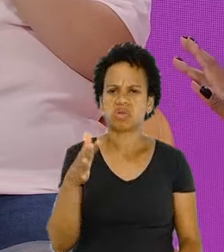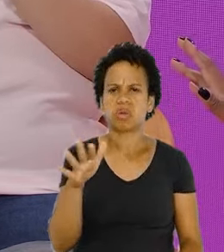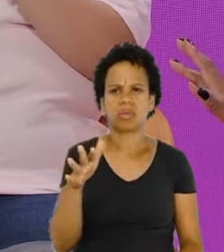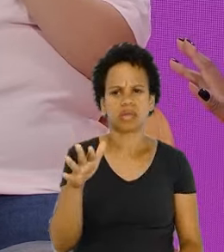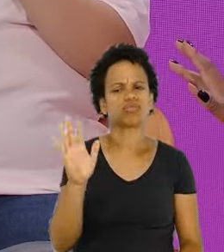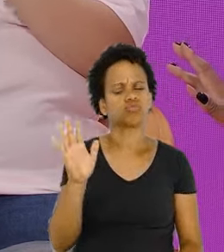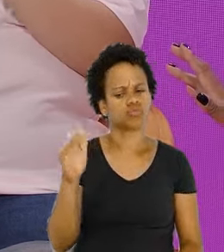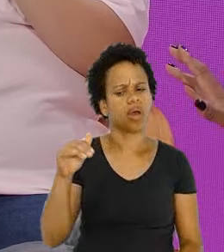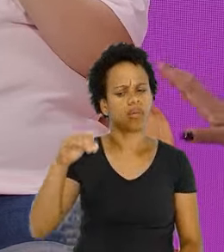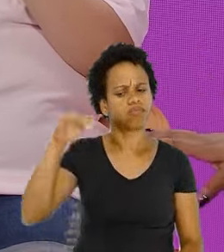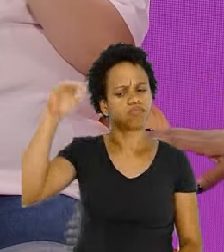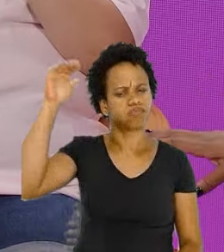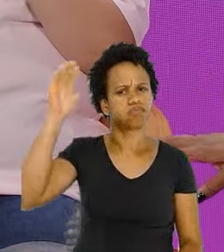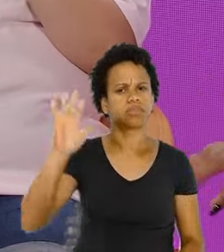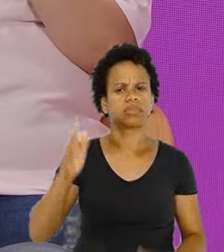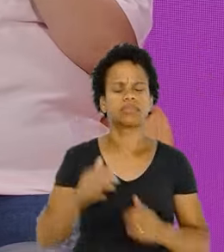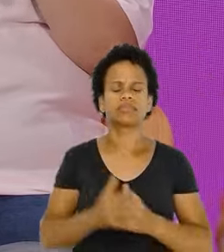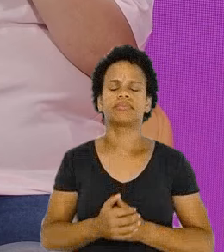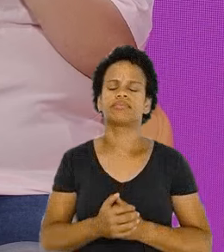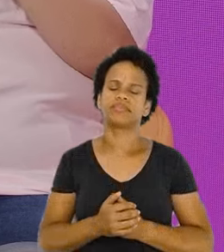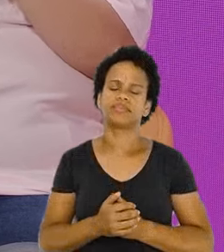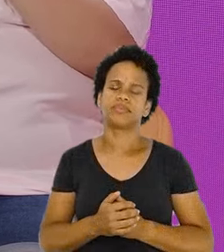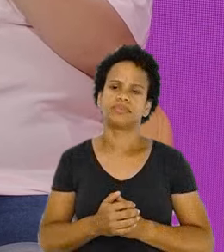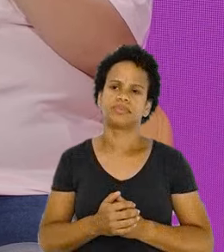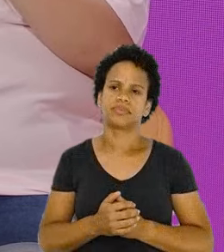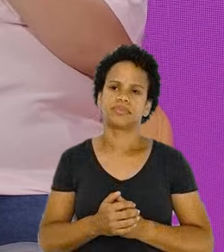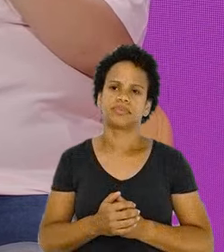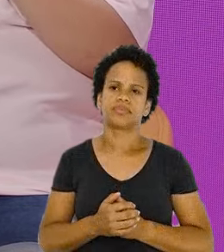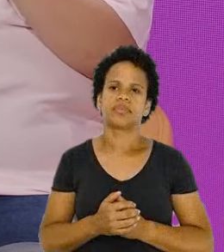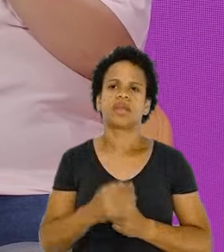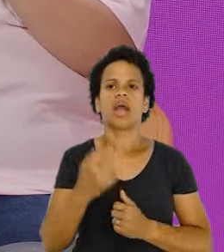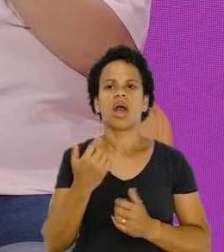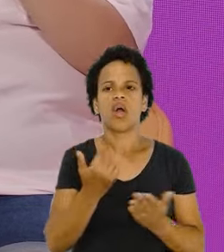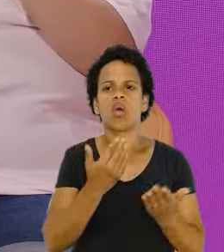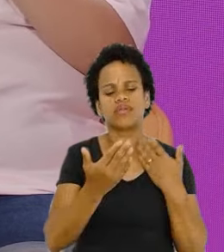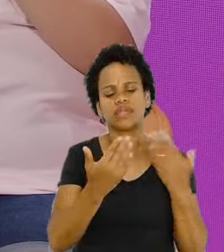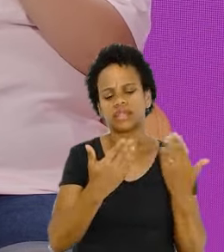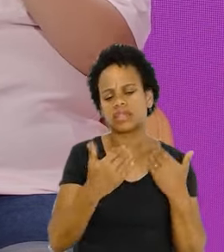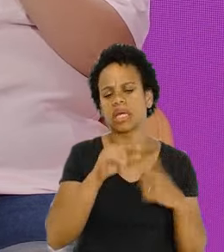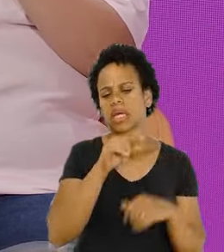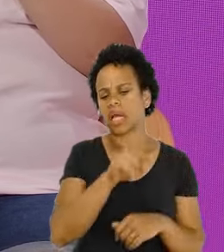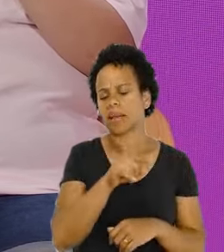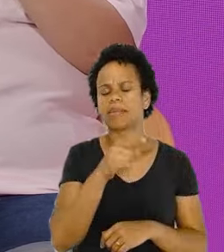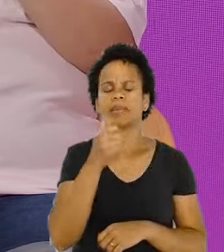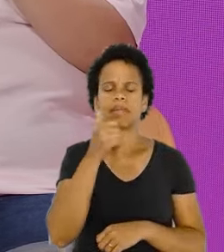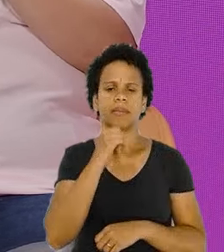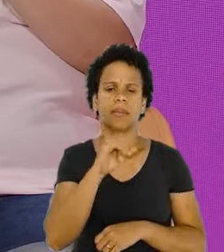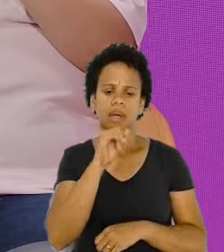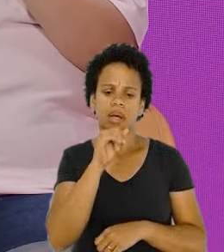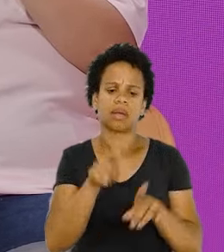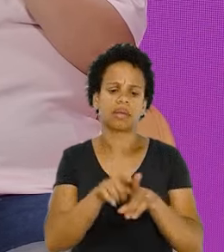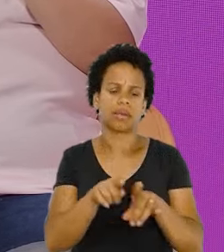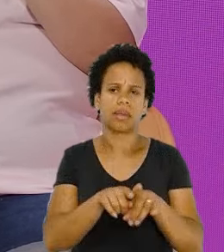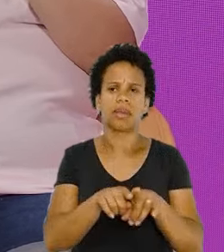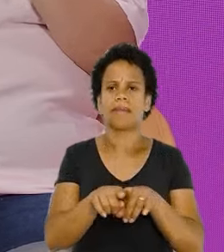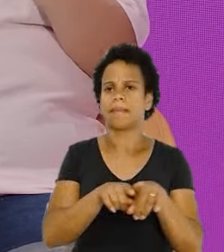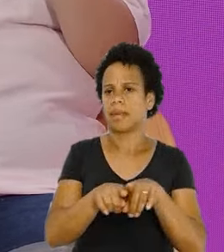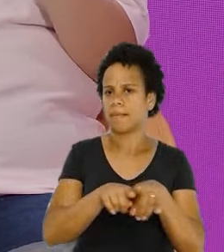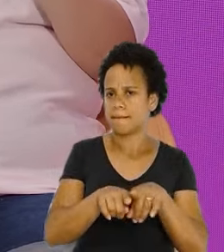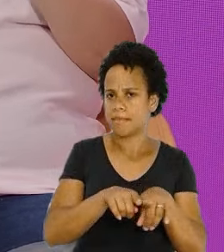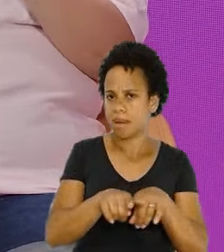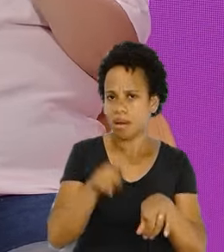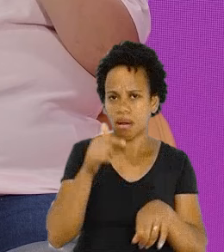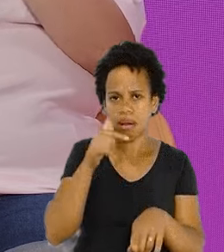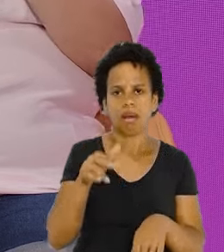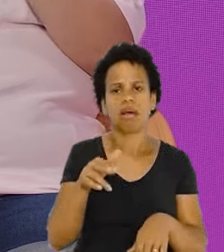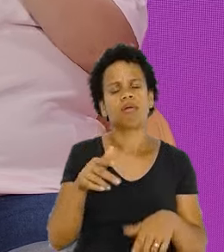moça uma moça né Então aí comentei com minha mãe minha mã aí F falei pera